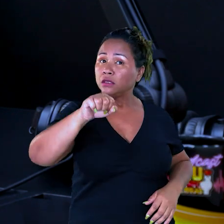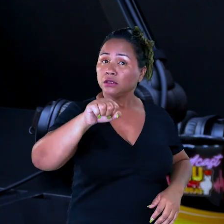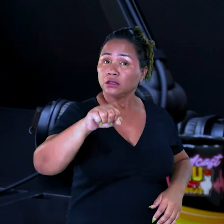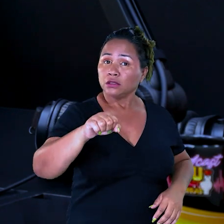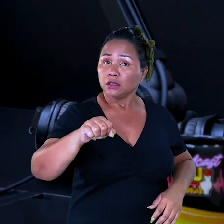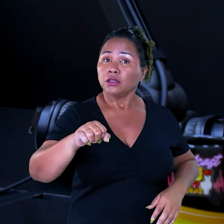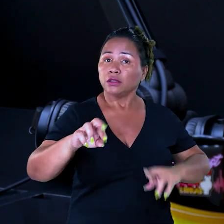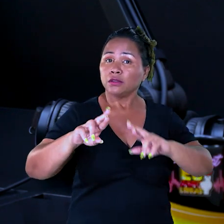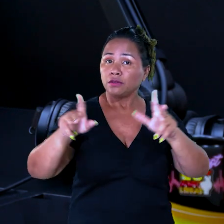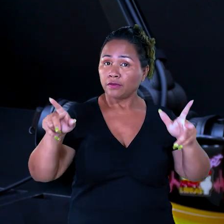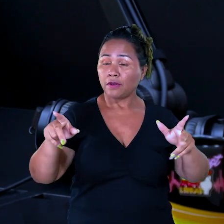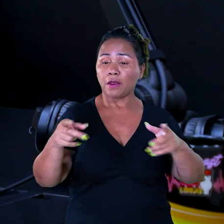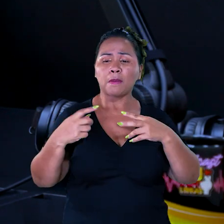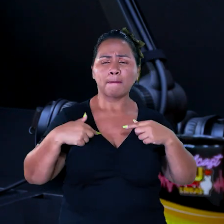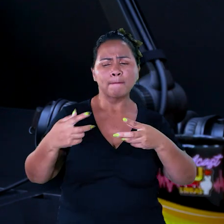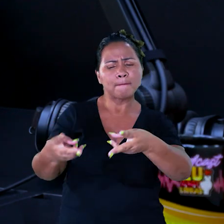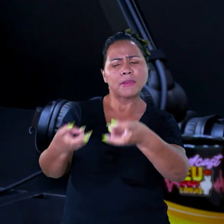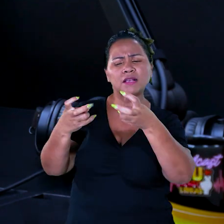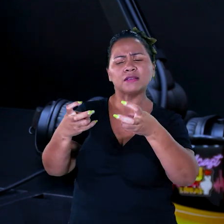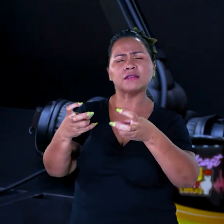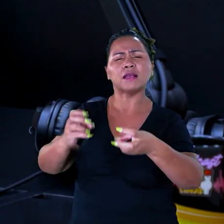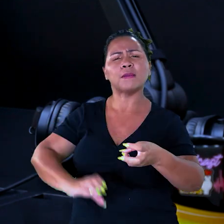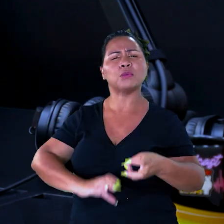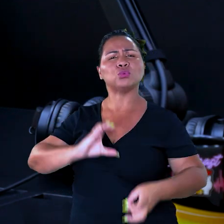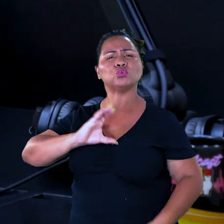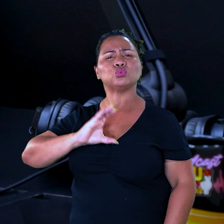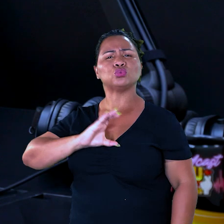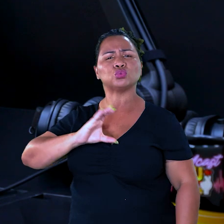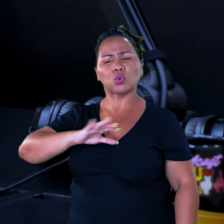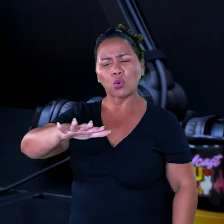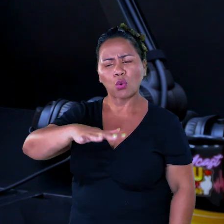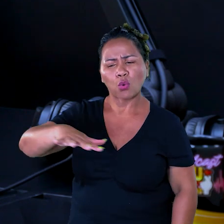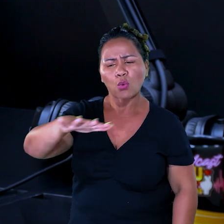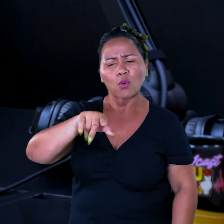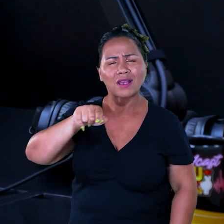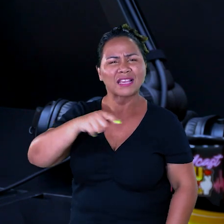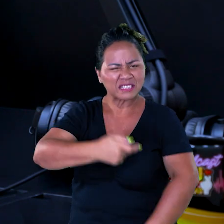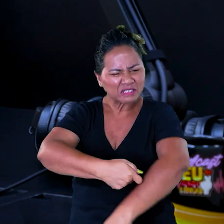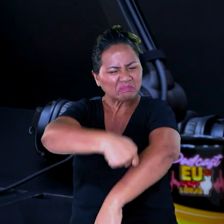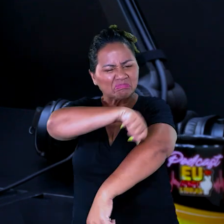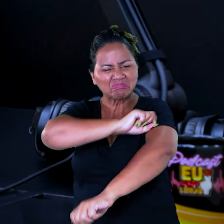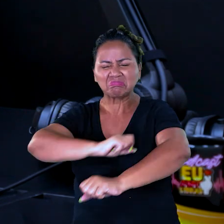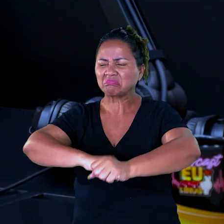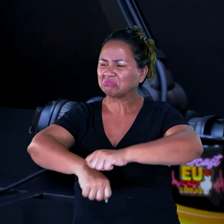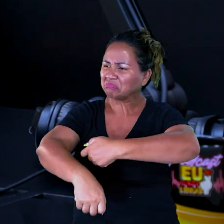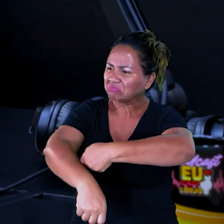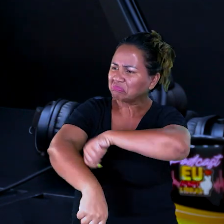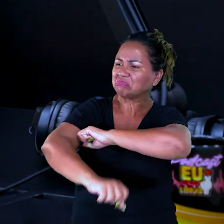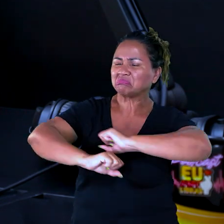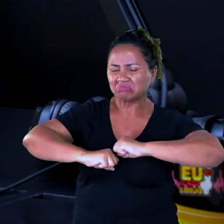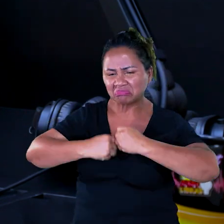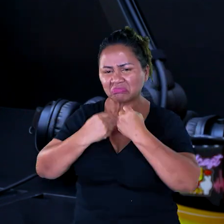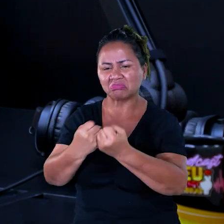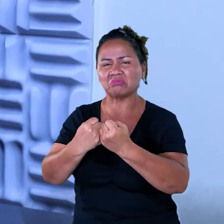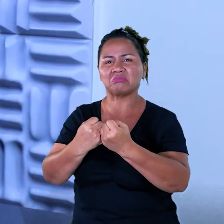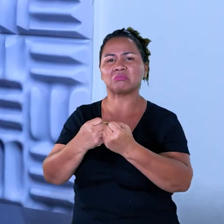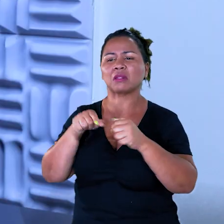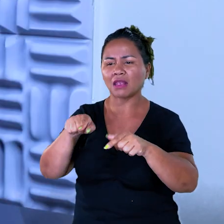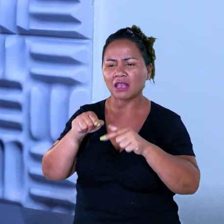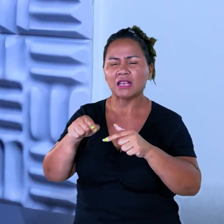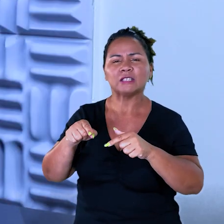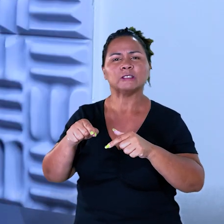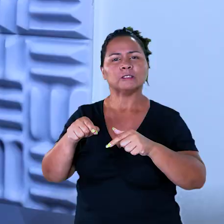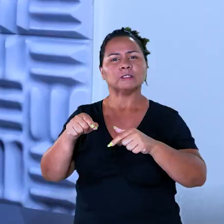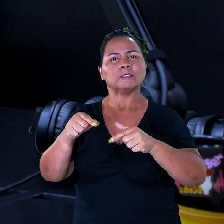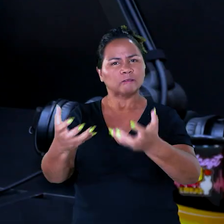Eu percebo que os codas, eles procuram muito aprender, eles procuram muito a se interagir mesmo com o surdo. Eles te ajudam